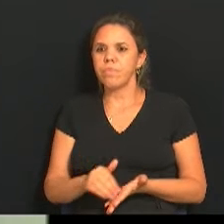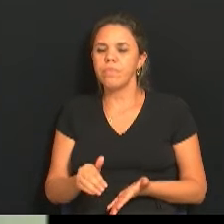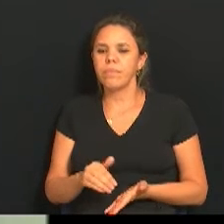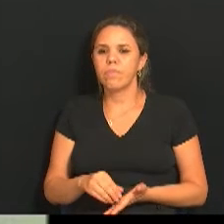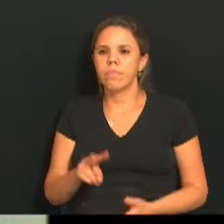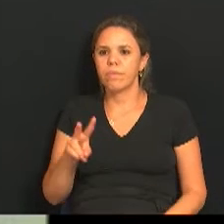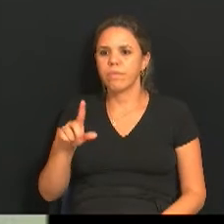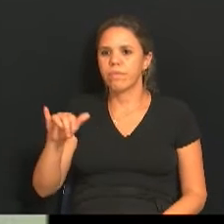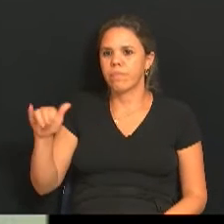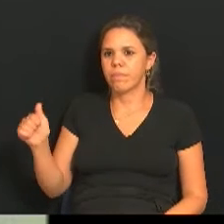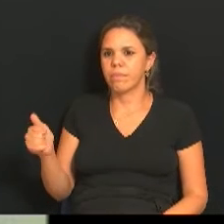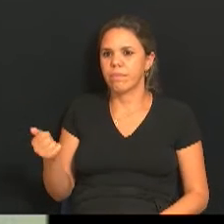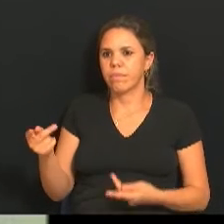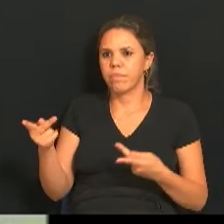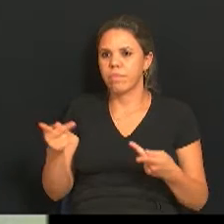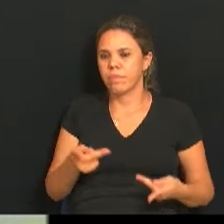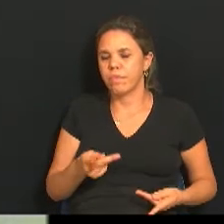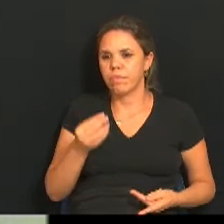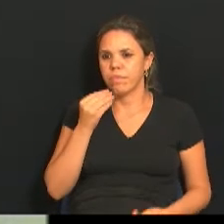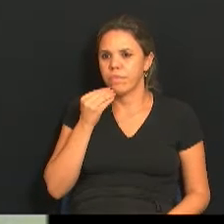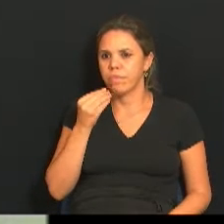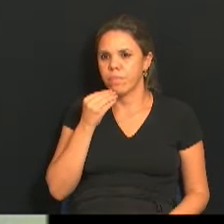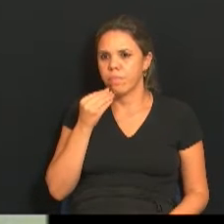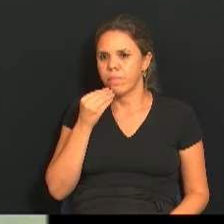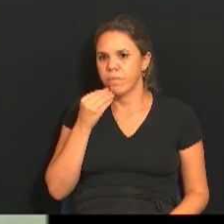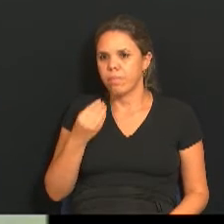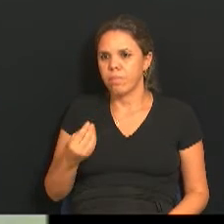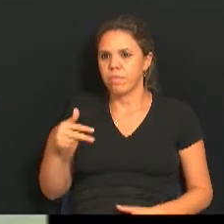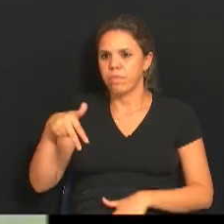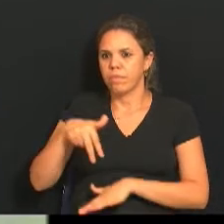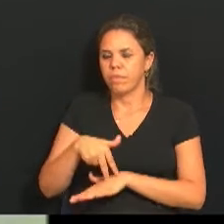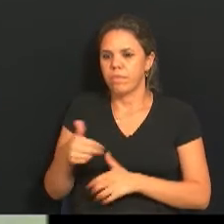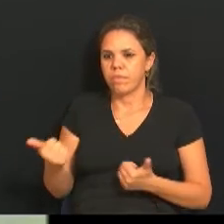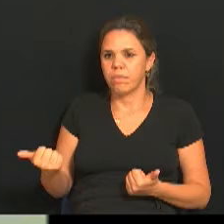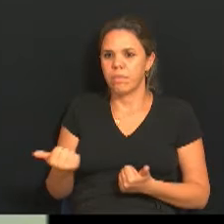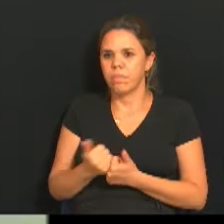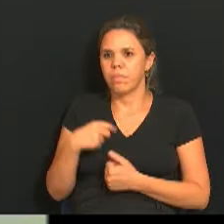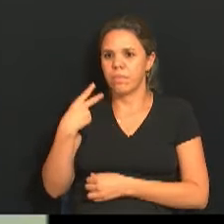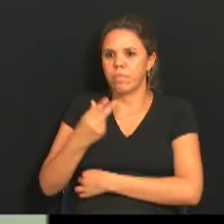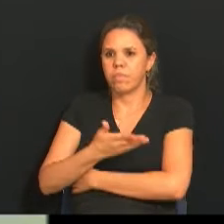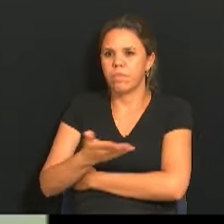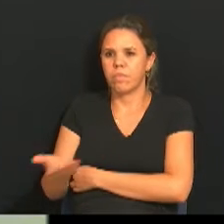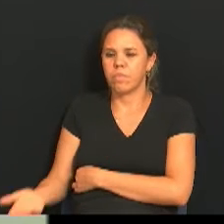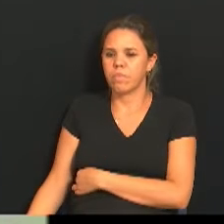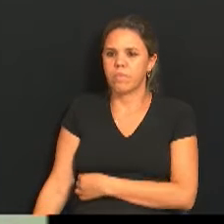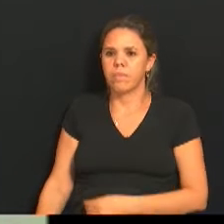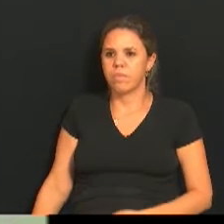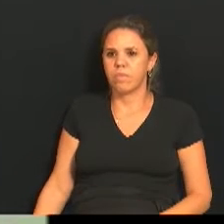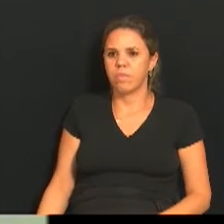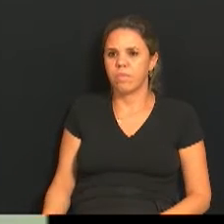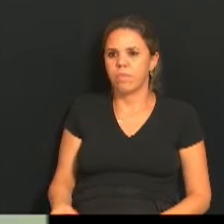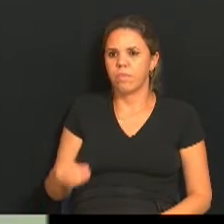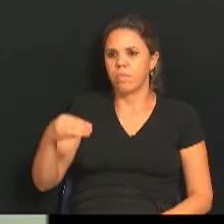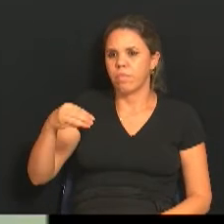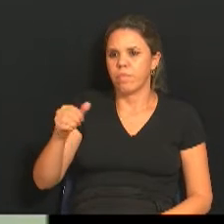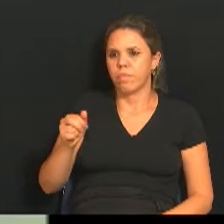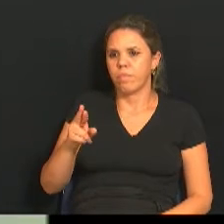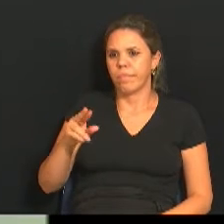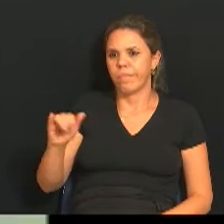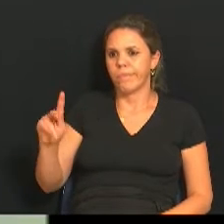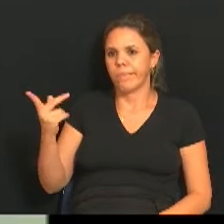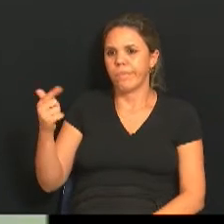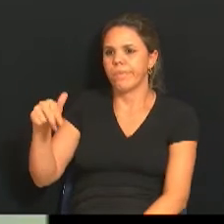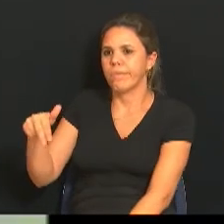o convite e a oportunidade da gente estar aqui. Cumprimentar os demais vereadores, doutora Maria Helena, minha companheira